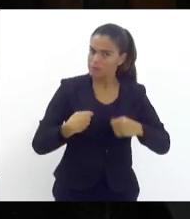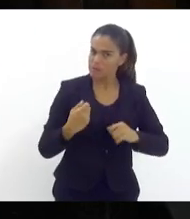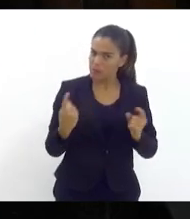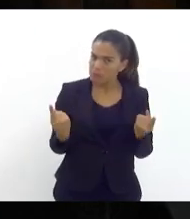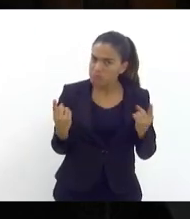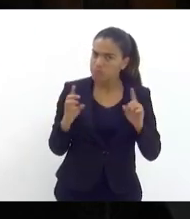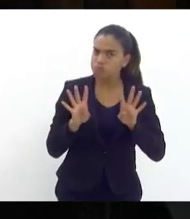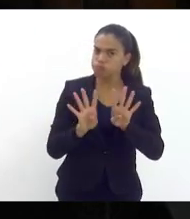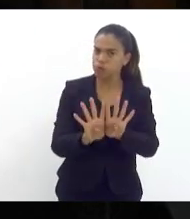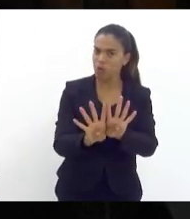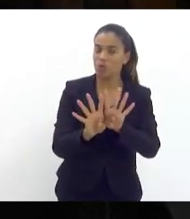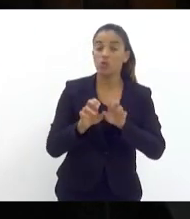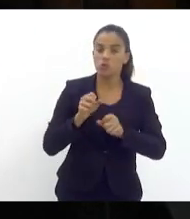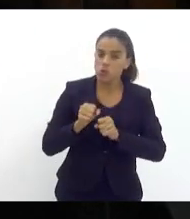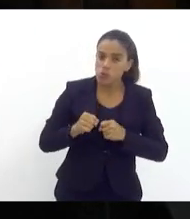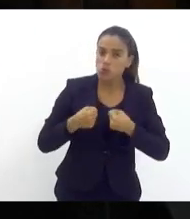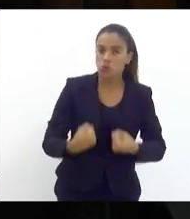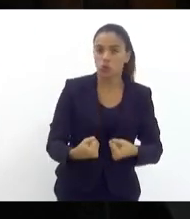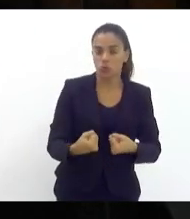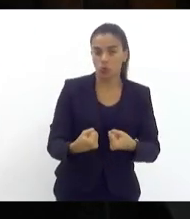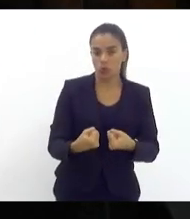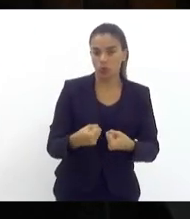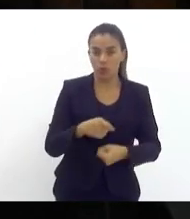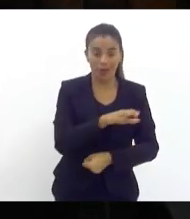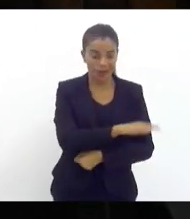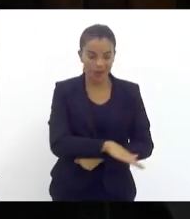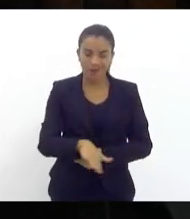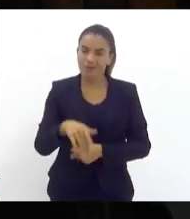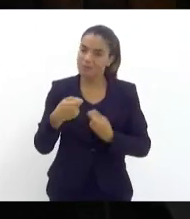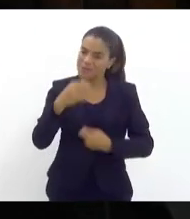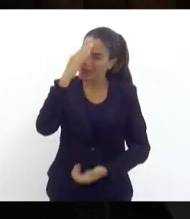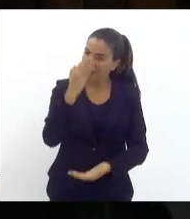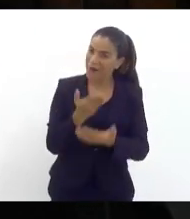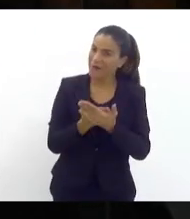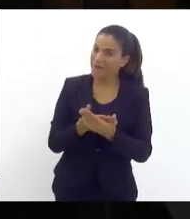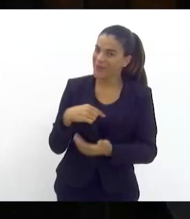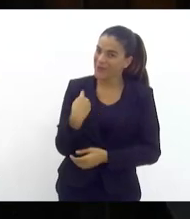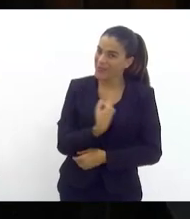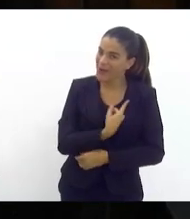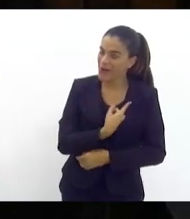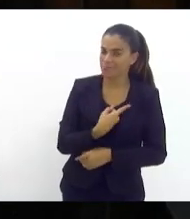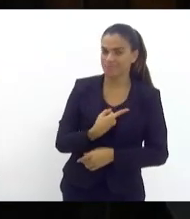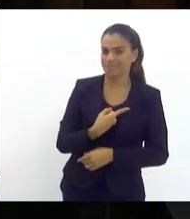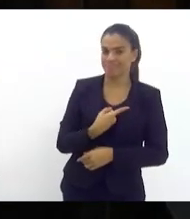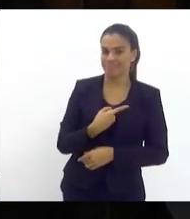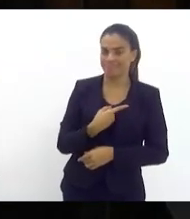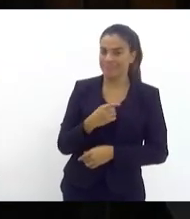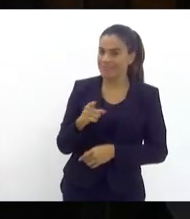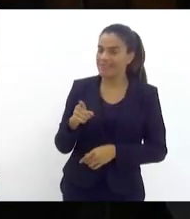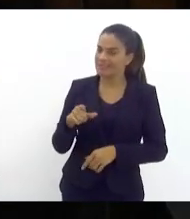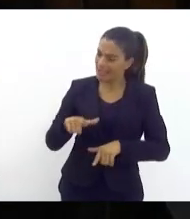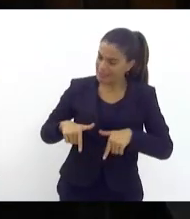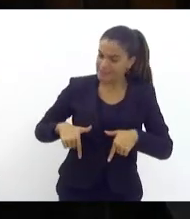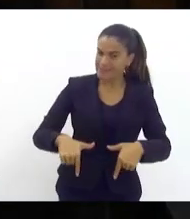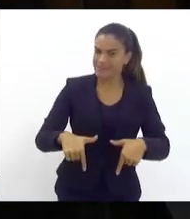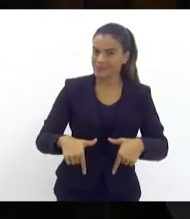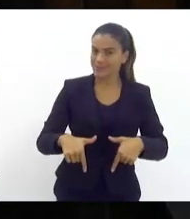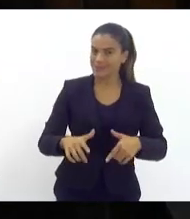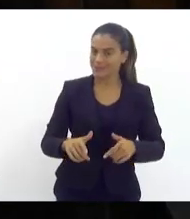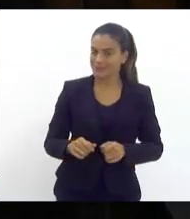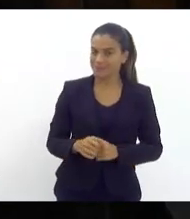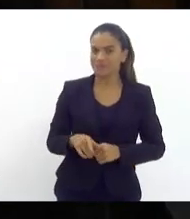um ambiente seguro protetor nossas crianças têm que acreditar na nossa interferência na nossa atitude ninguém pode